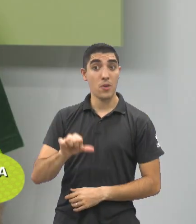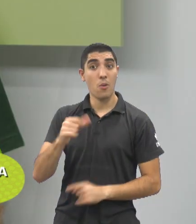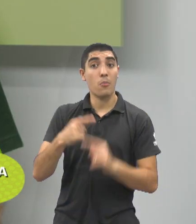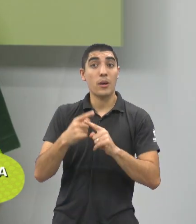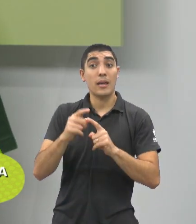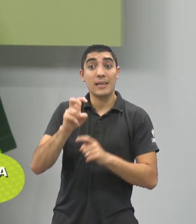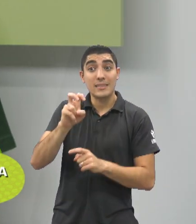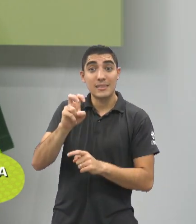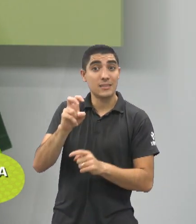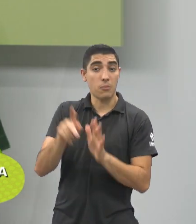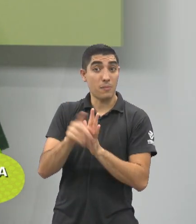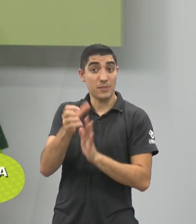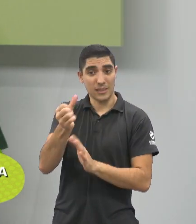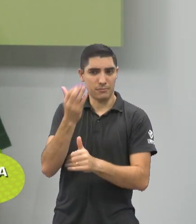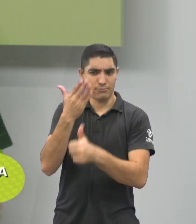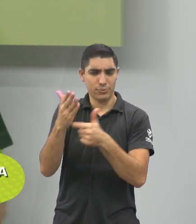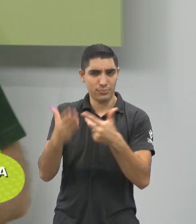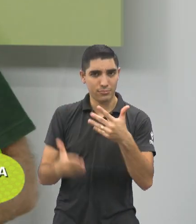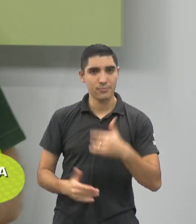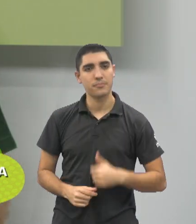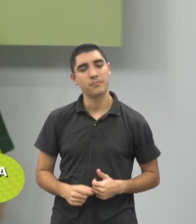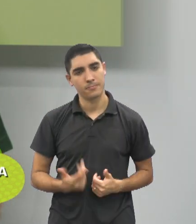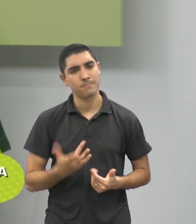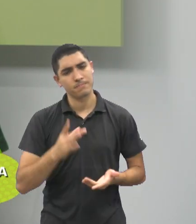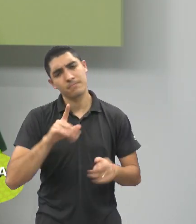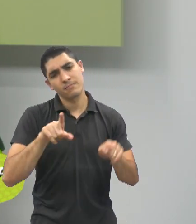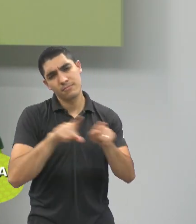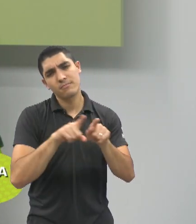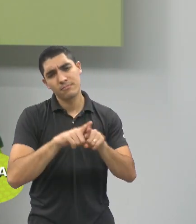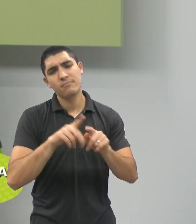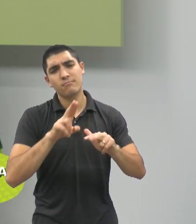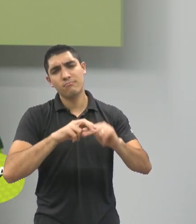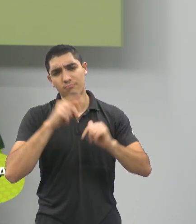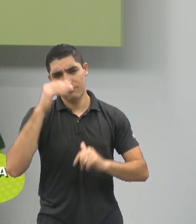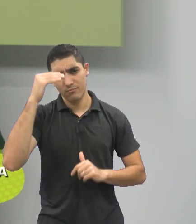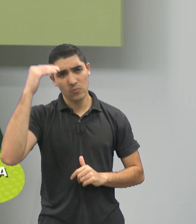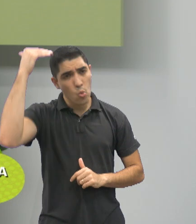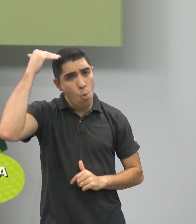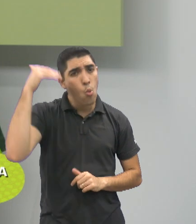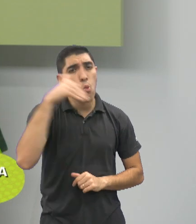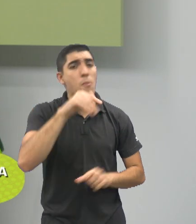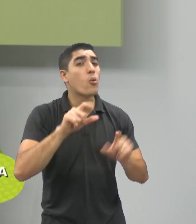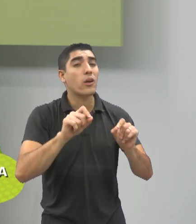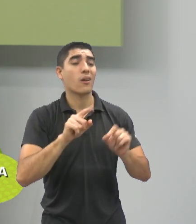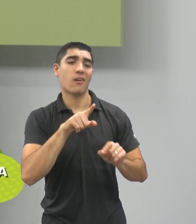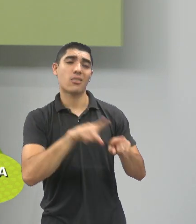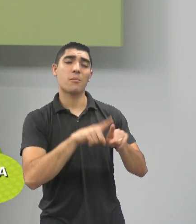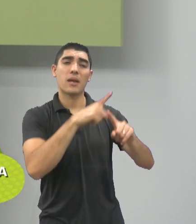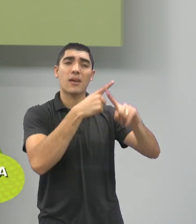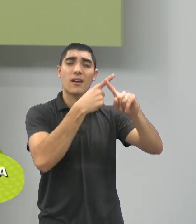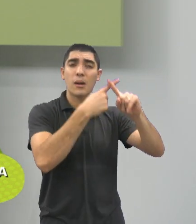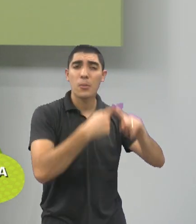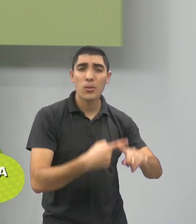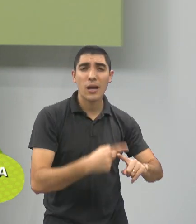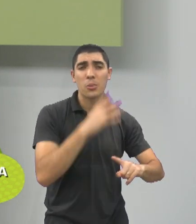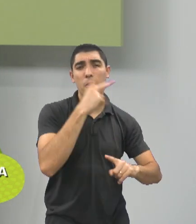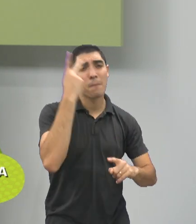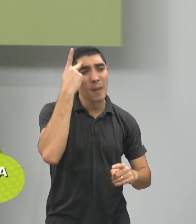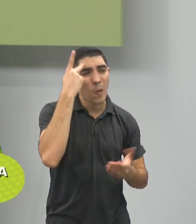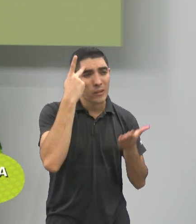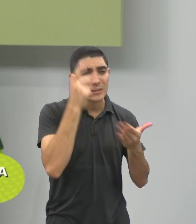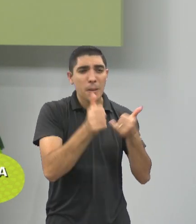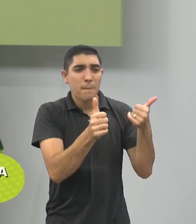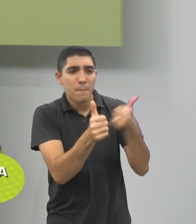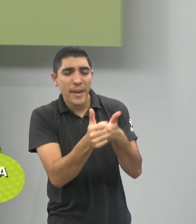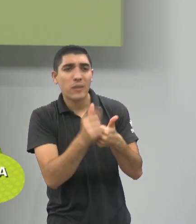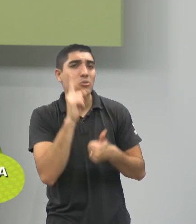gente pode colocar um pouco na conta do calendário, né? Porque o São José, lembrando, o São José jogou a final, se eu não me engano, foi numa